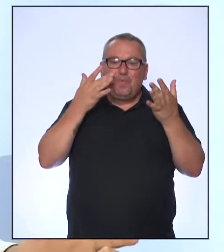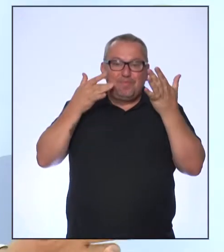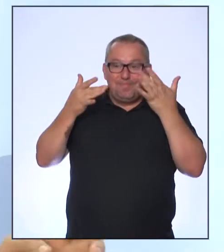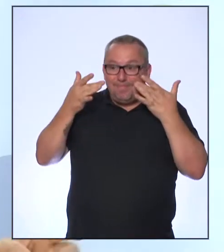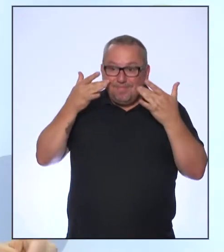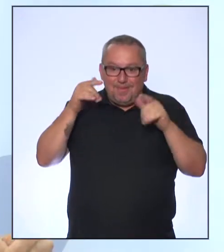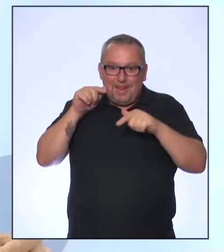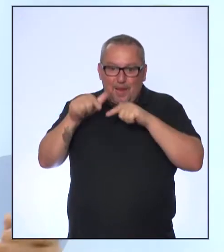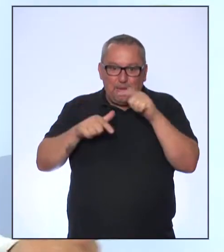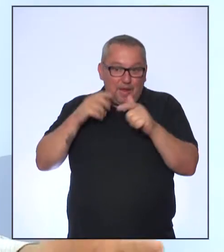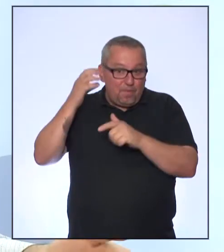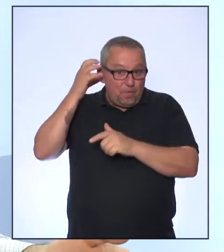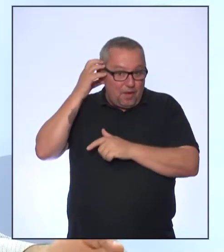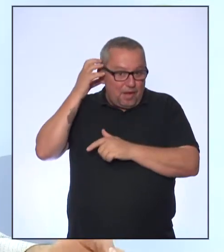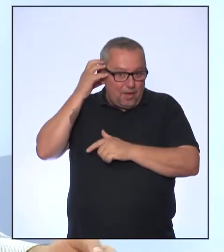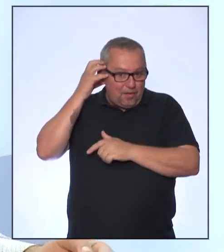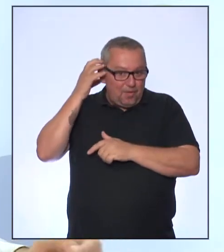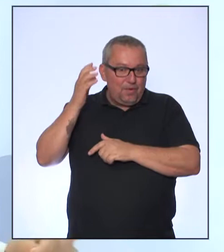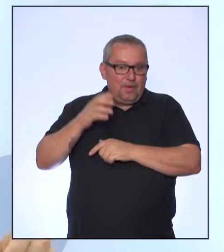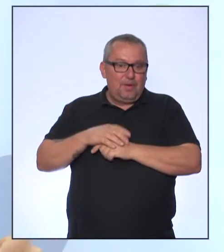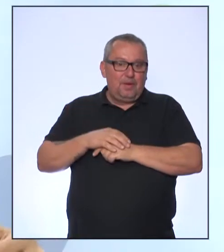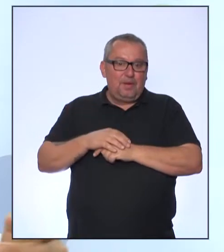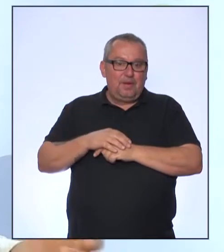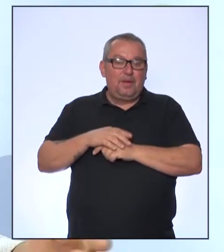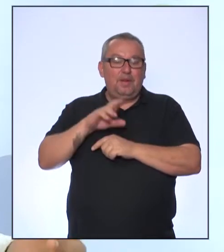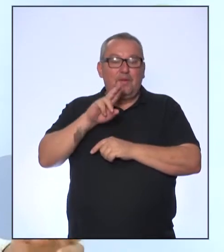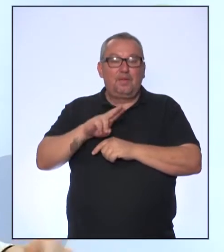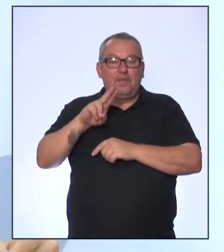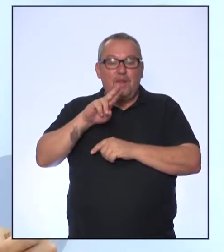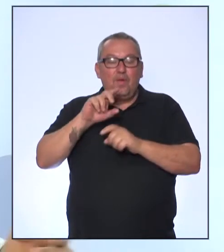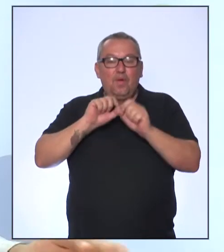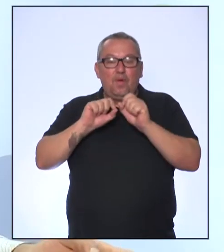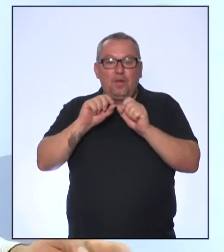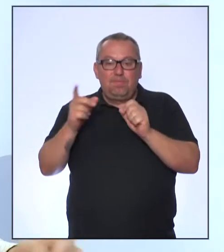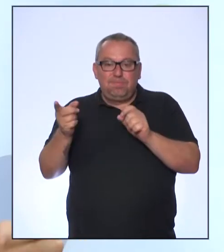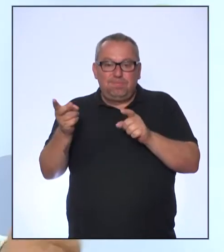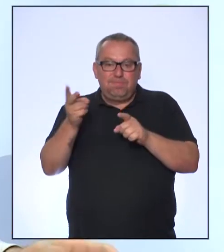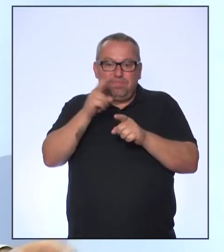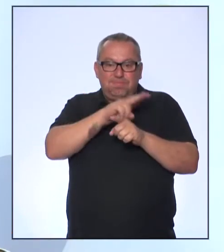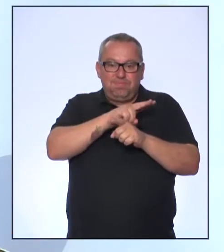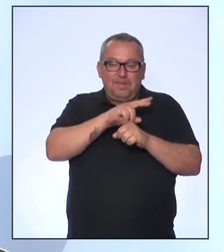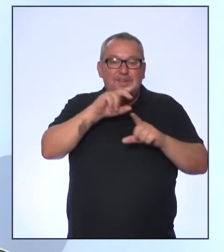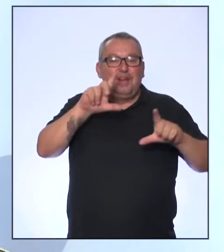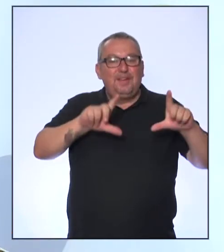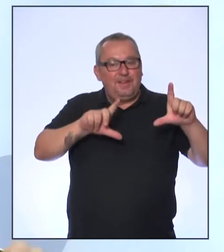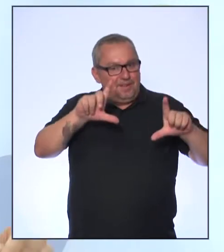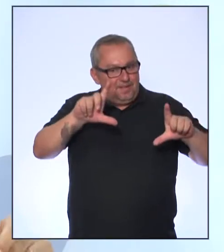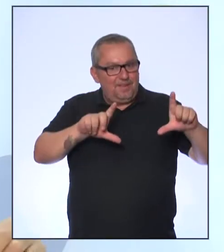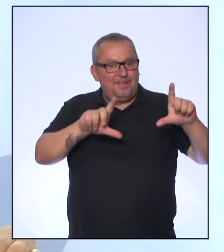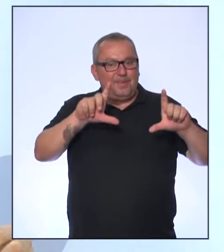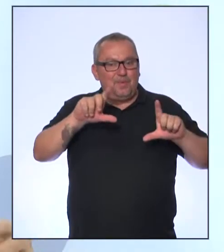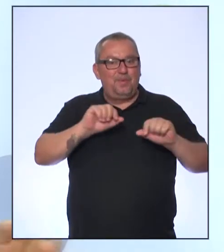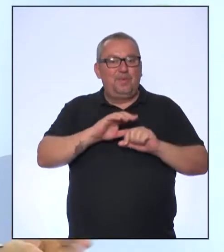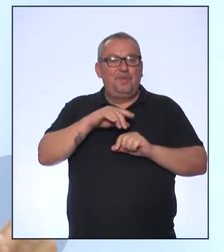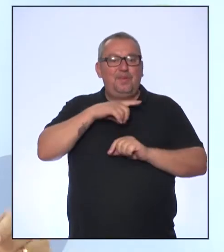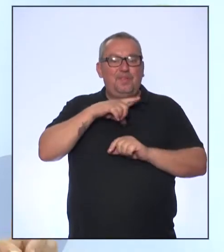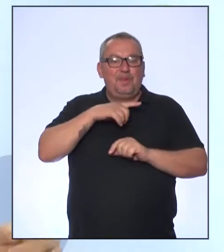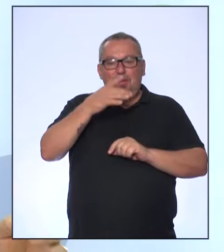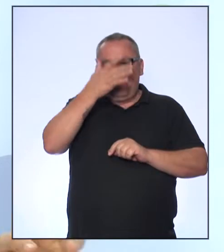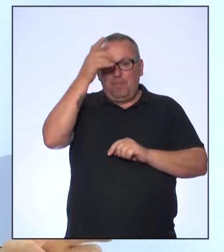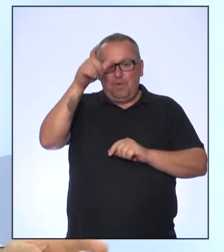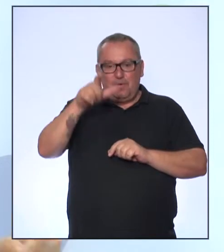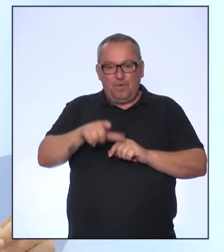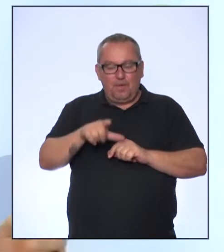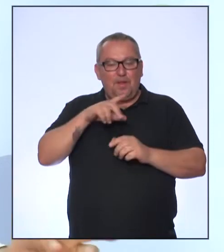atores de radionovela, né, que a gente chama de ator de voz, eles acabaram se tornando atores da televisão. Então a gente vai ter personagens ali